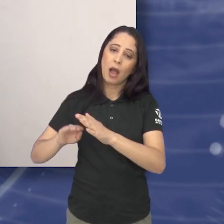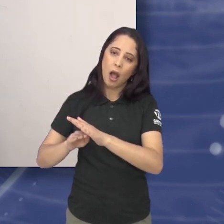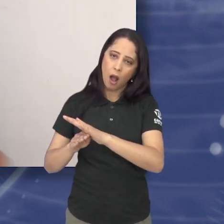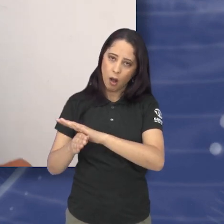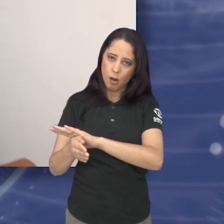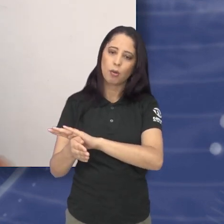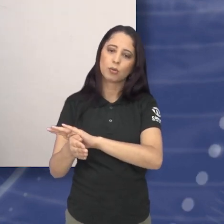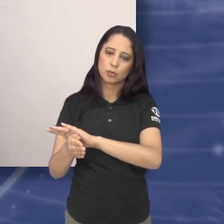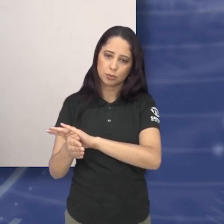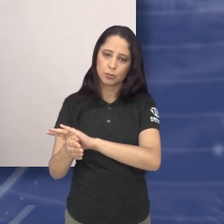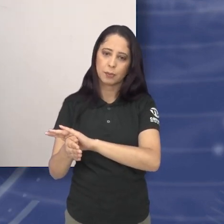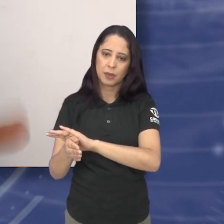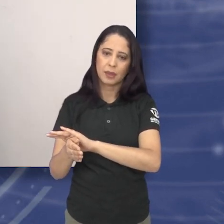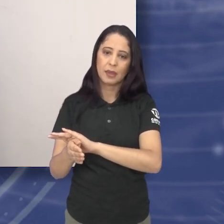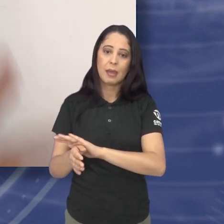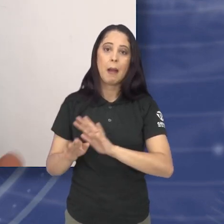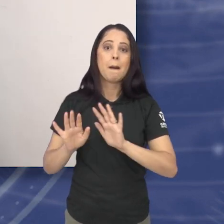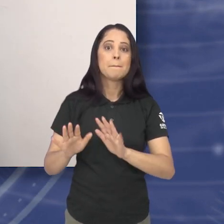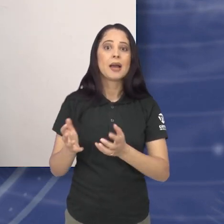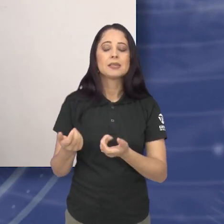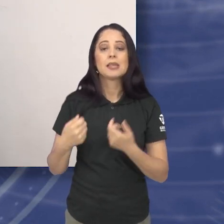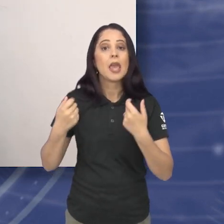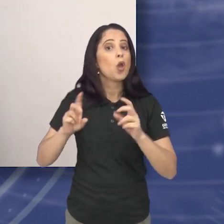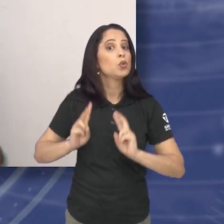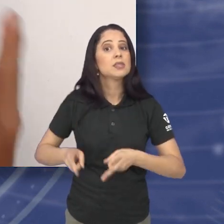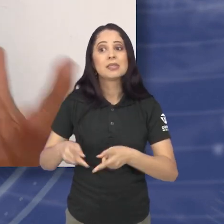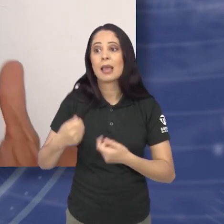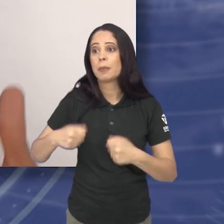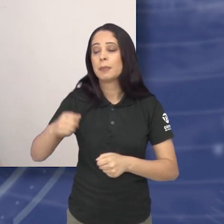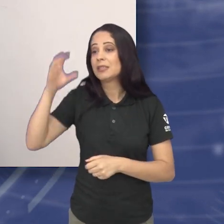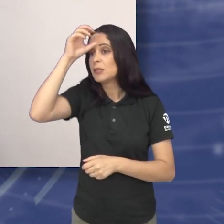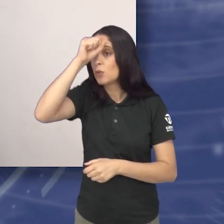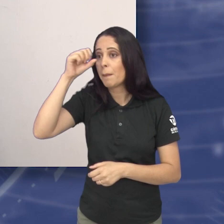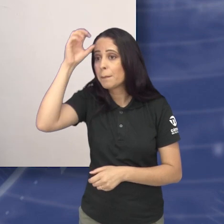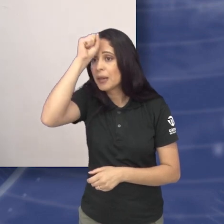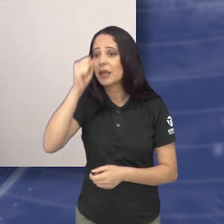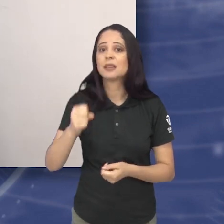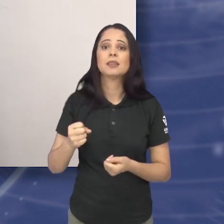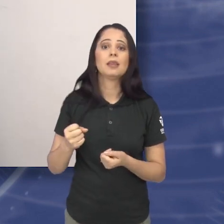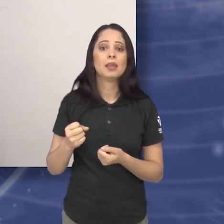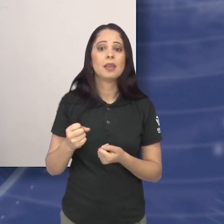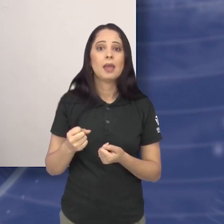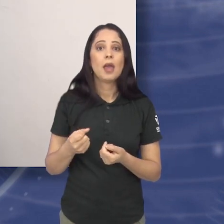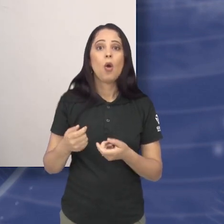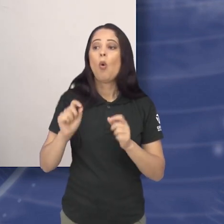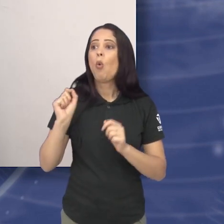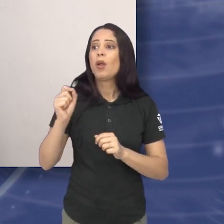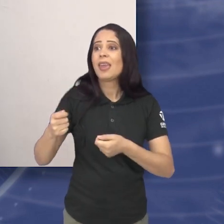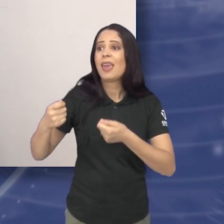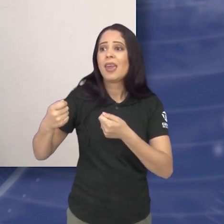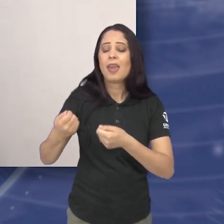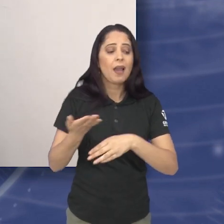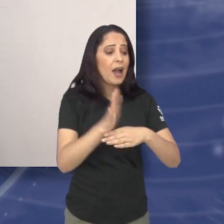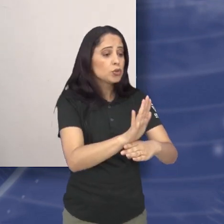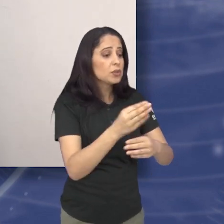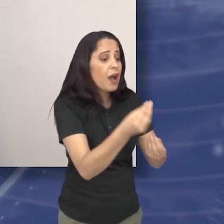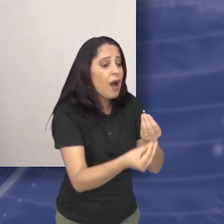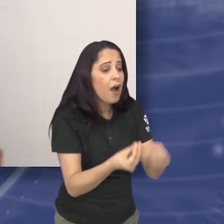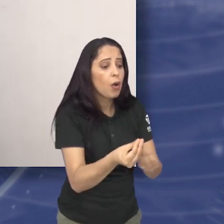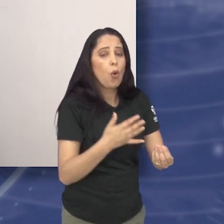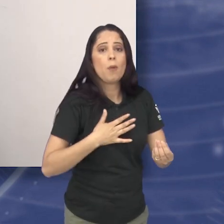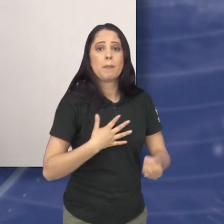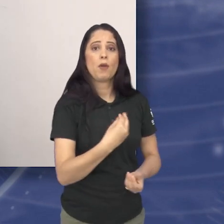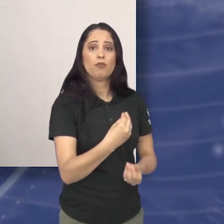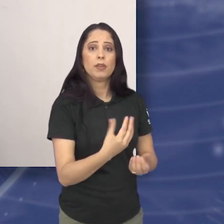eu sempre quis saber o que, que eu tenho que fazer, o que, que eu tenho que procurar, o que, que eu preciso fazer para o meu filho